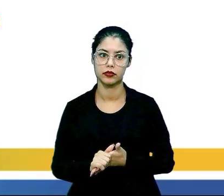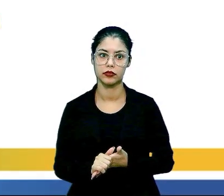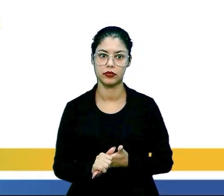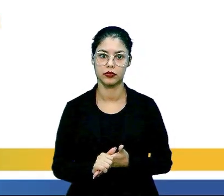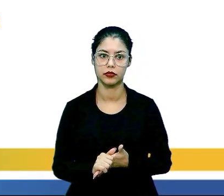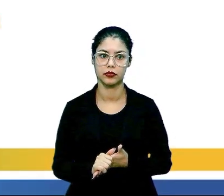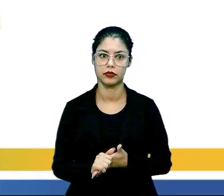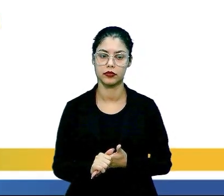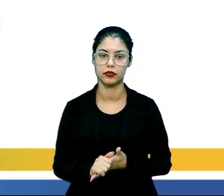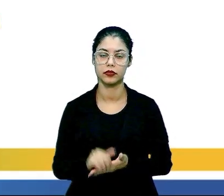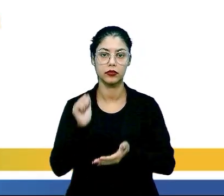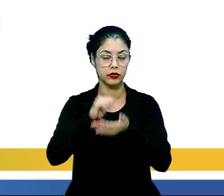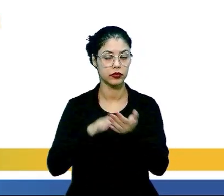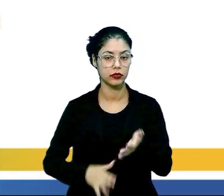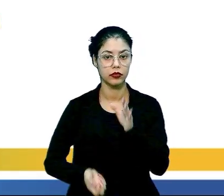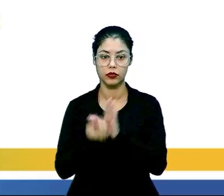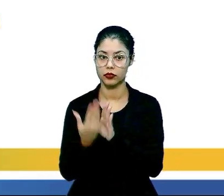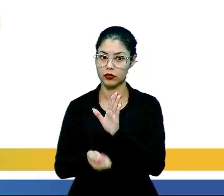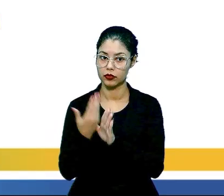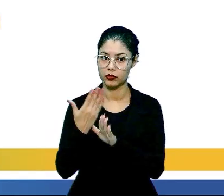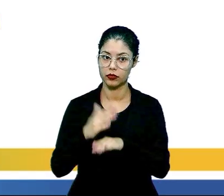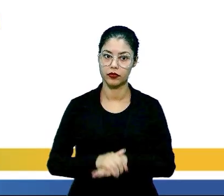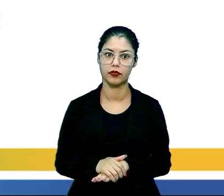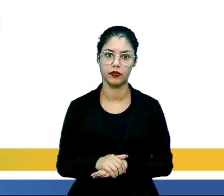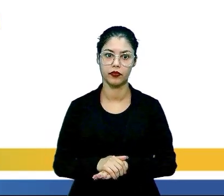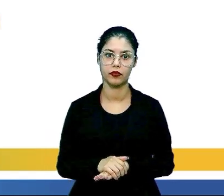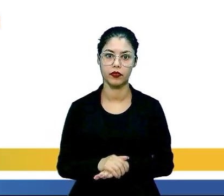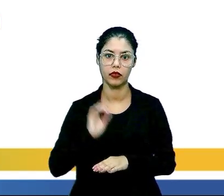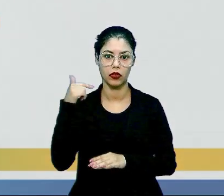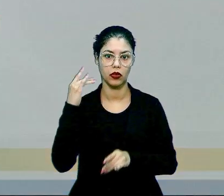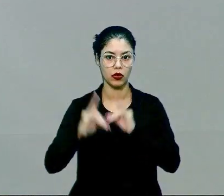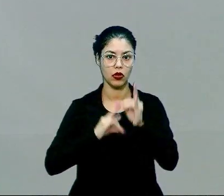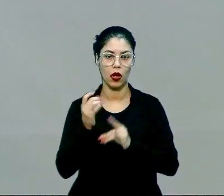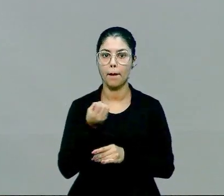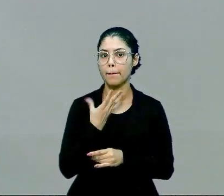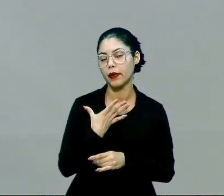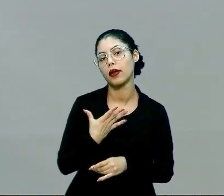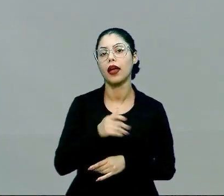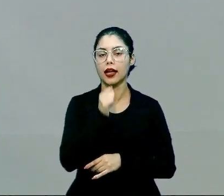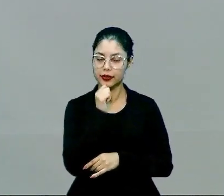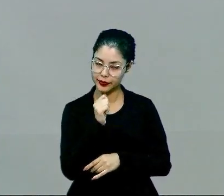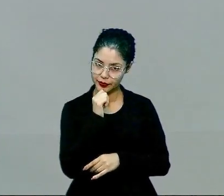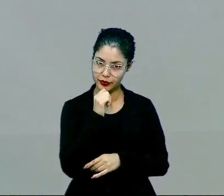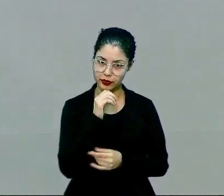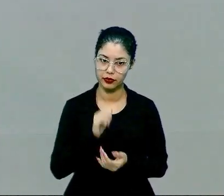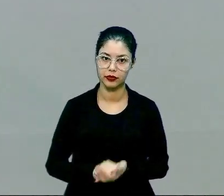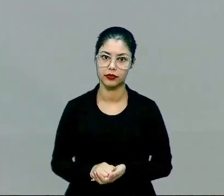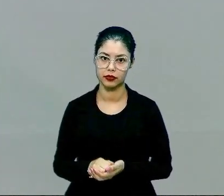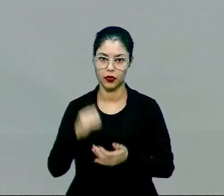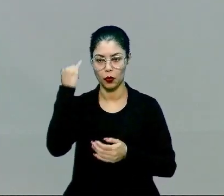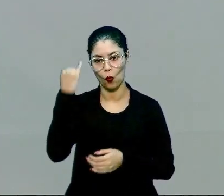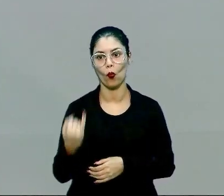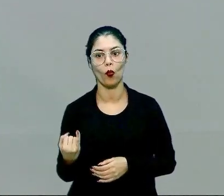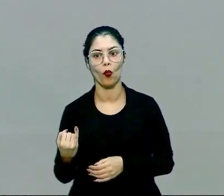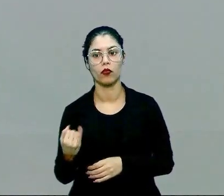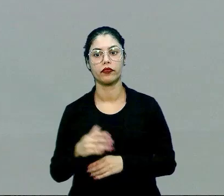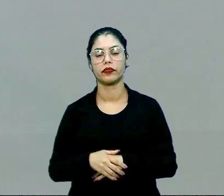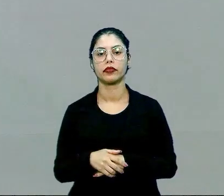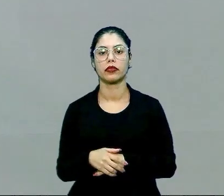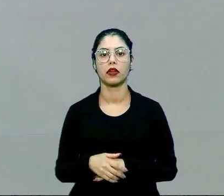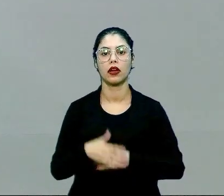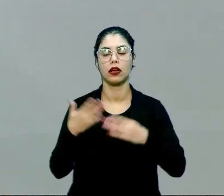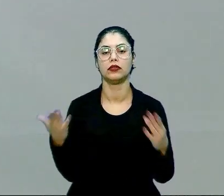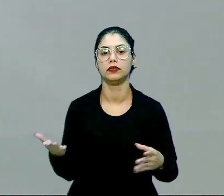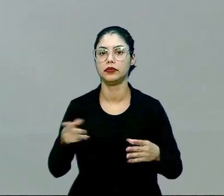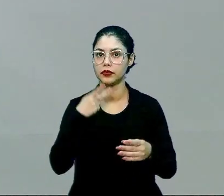apenas, os exercícios, eles produzem hormônios que têm outros benefícios além apenas da magreza, né, da silhueta mais fina.